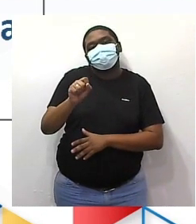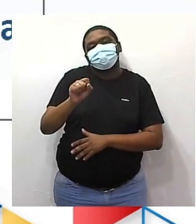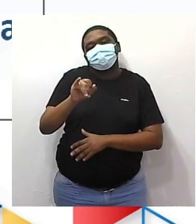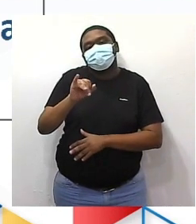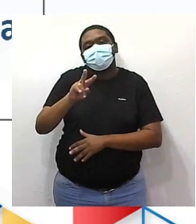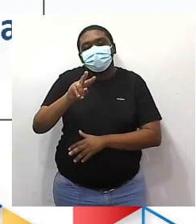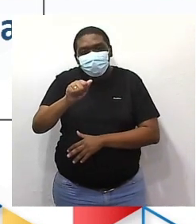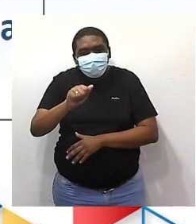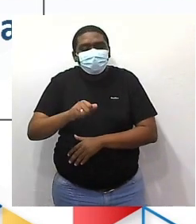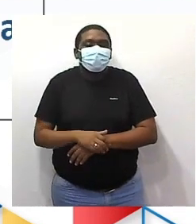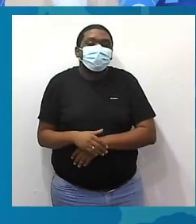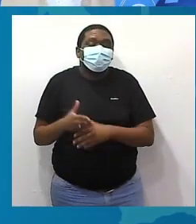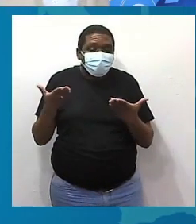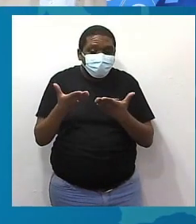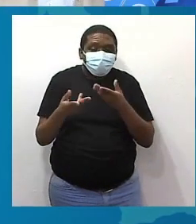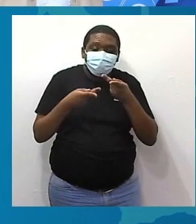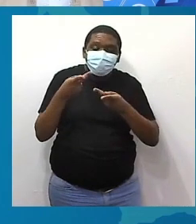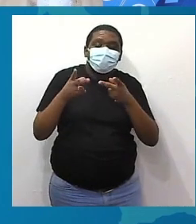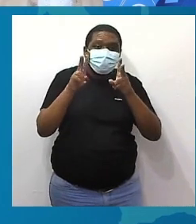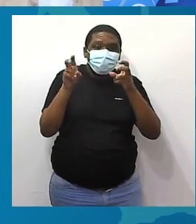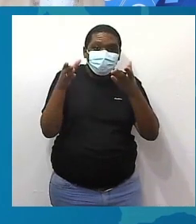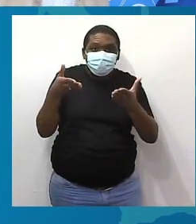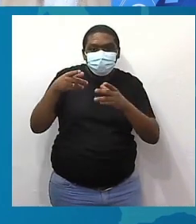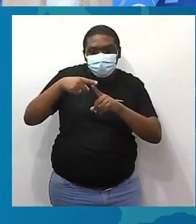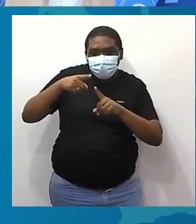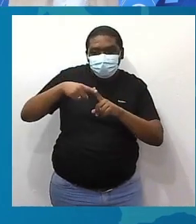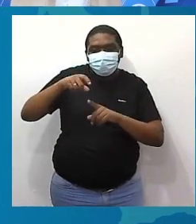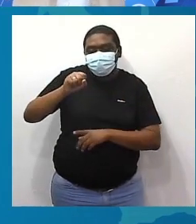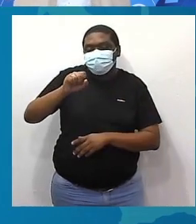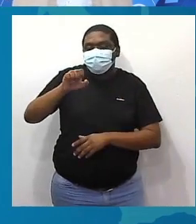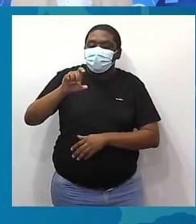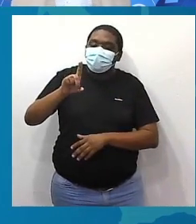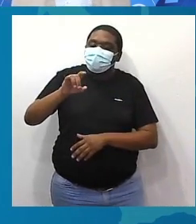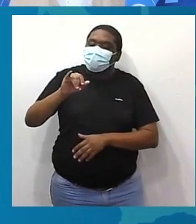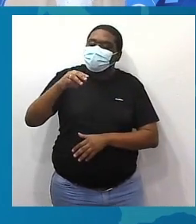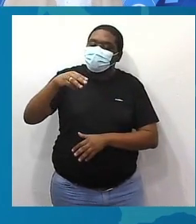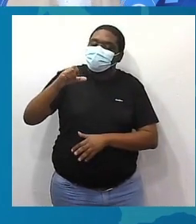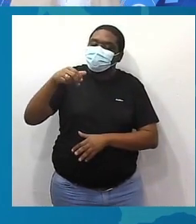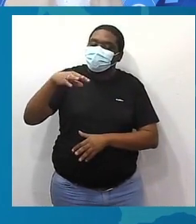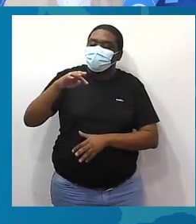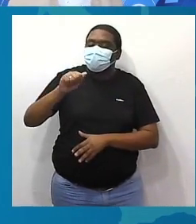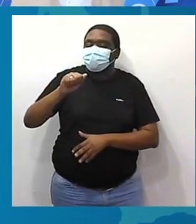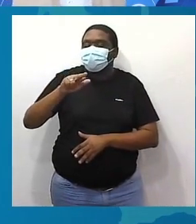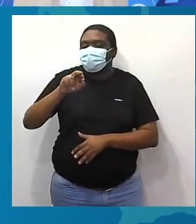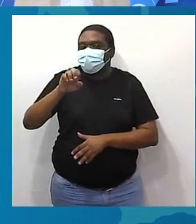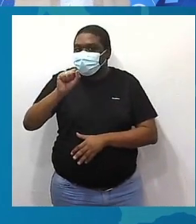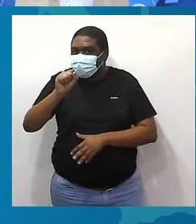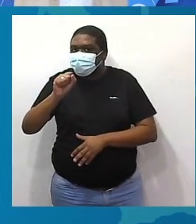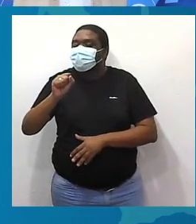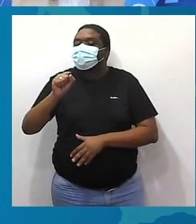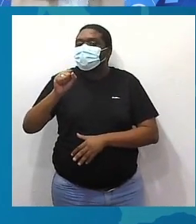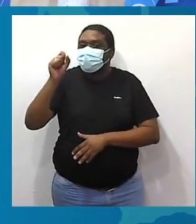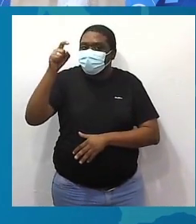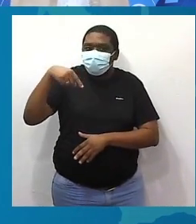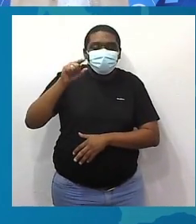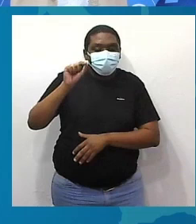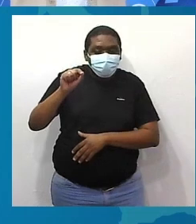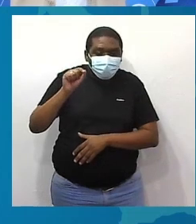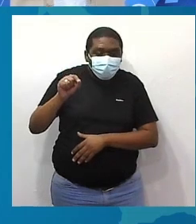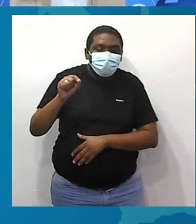sobre rochas que são sedimentares. Essas rochas, como o próprio nome ele indica, são formadas